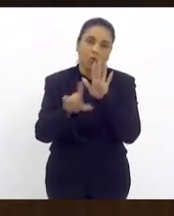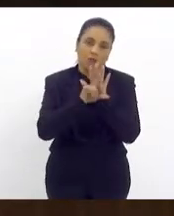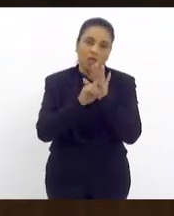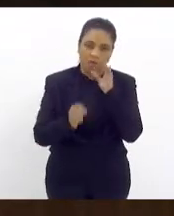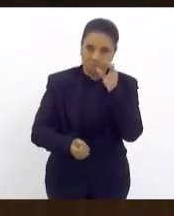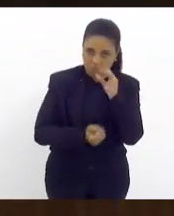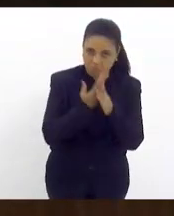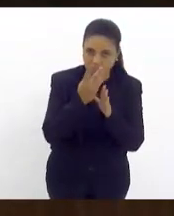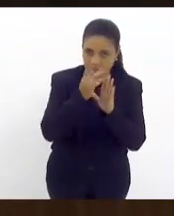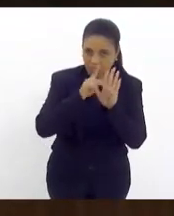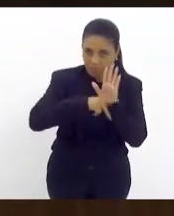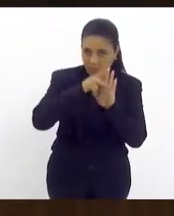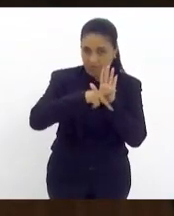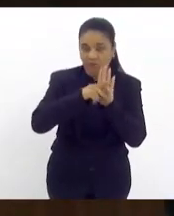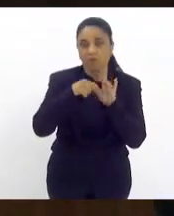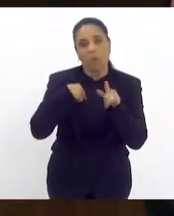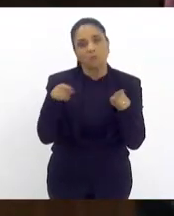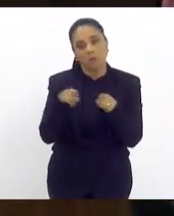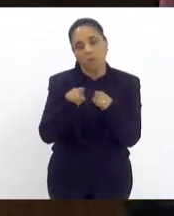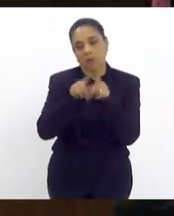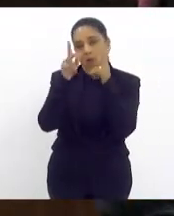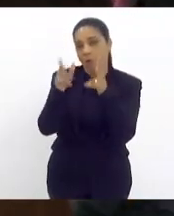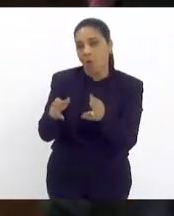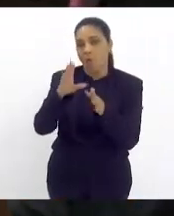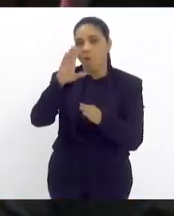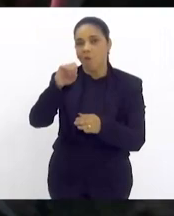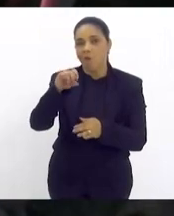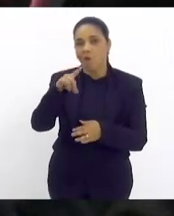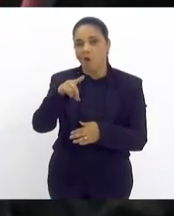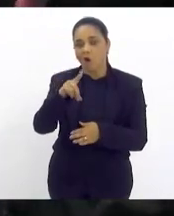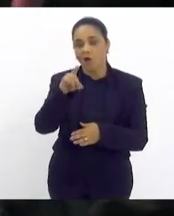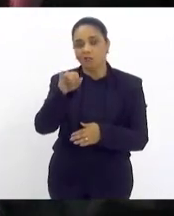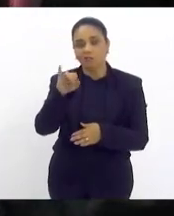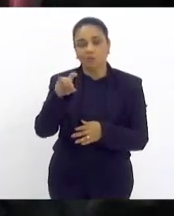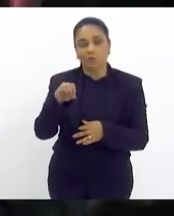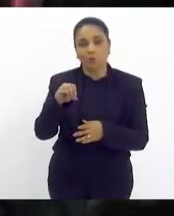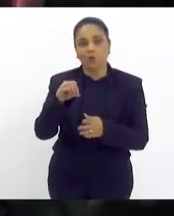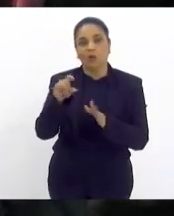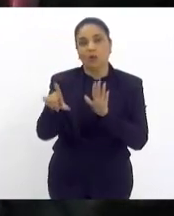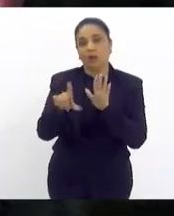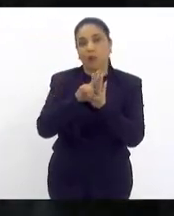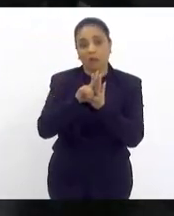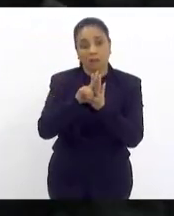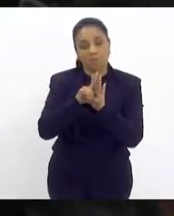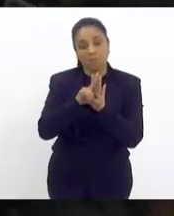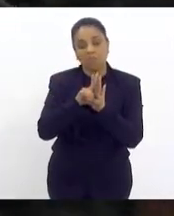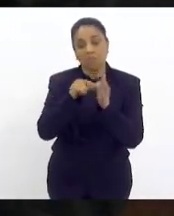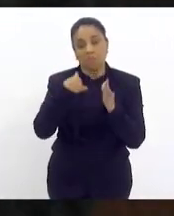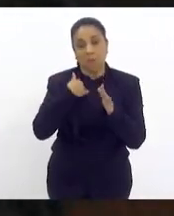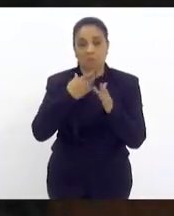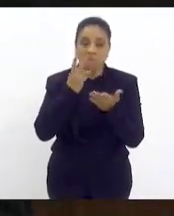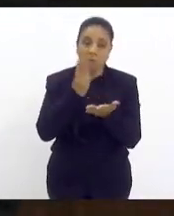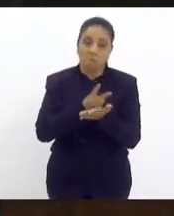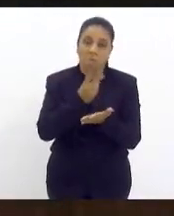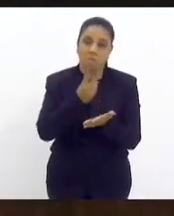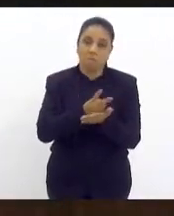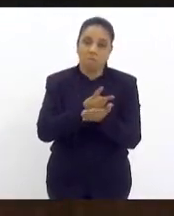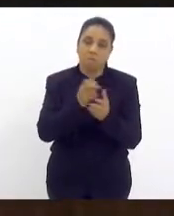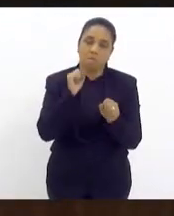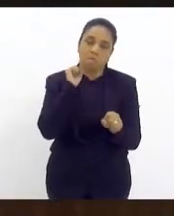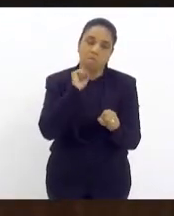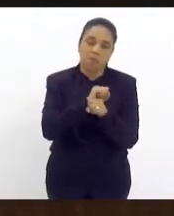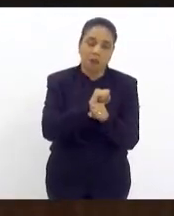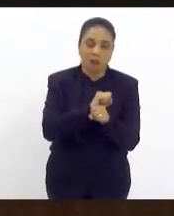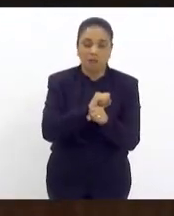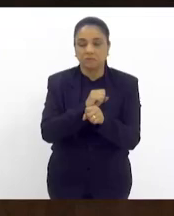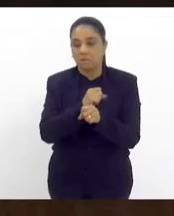que faça dessa forma uma indicação Legislativa porque o projeto também não andou foi para cá foi